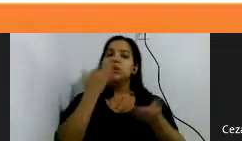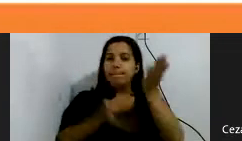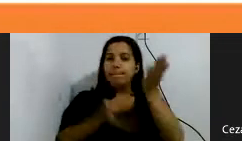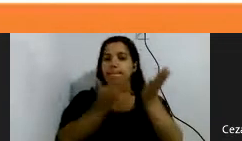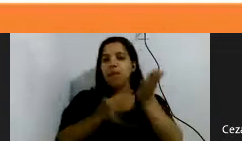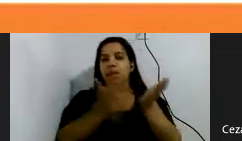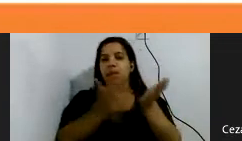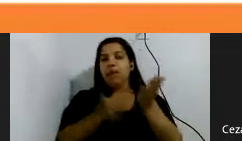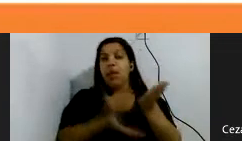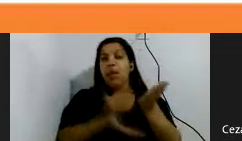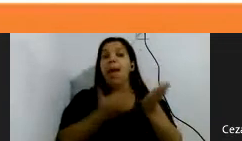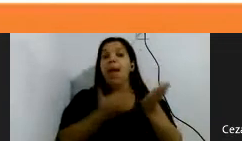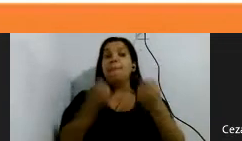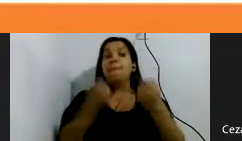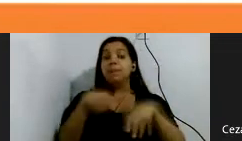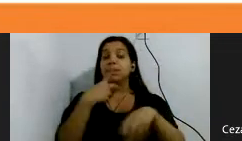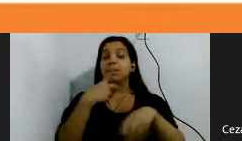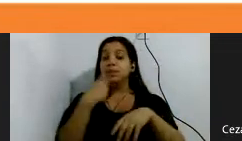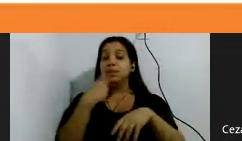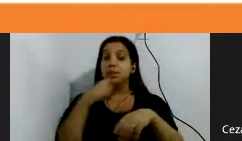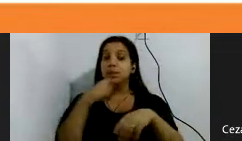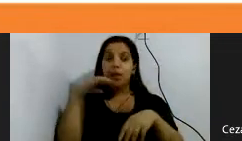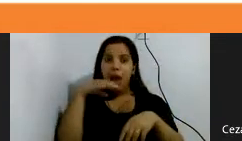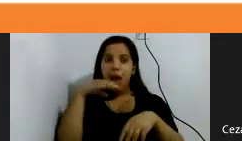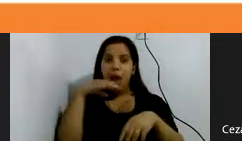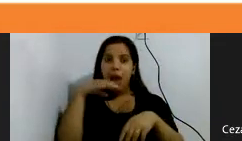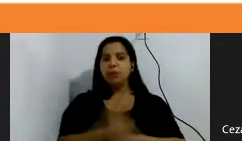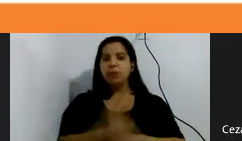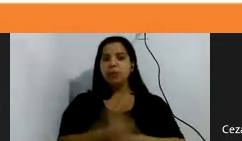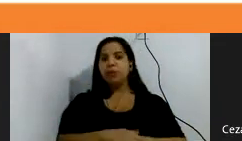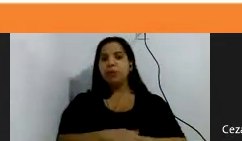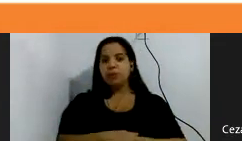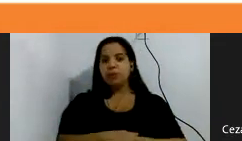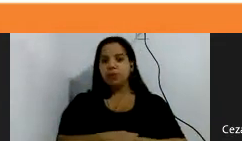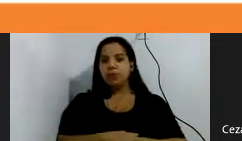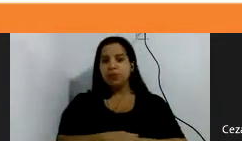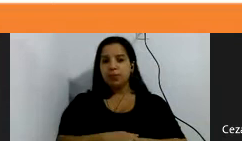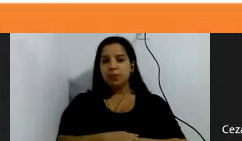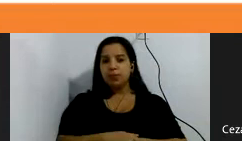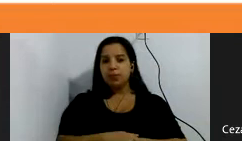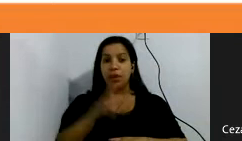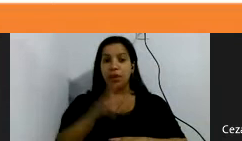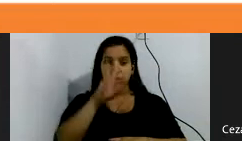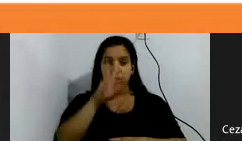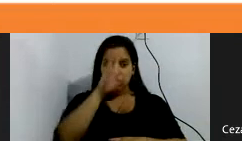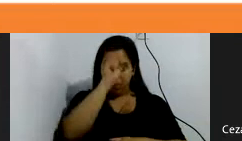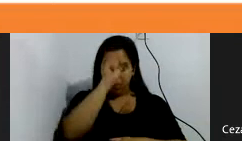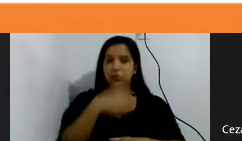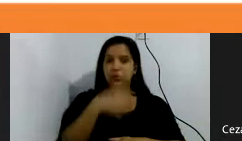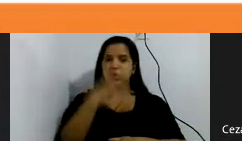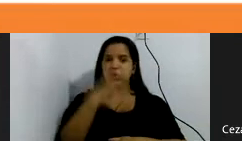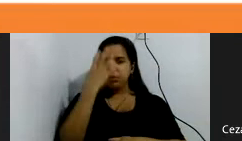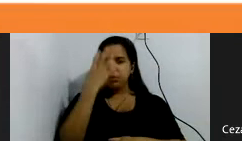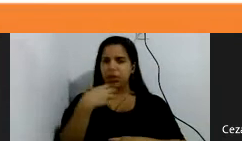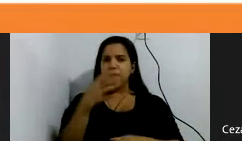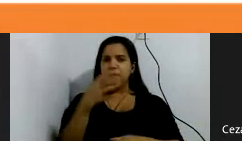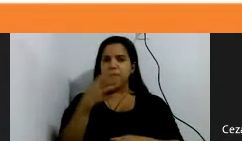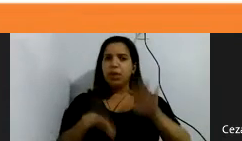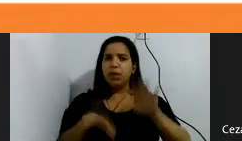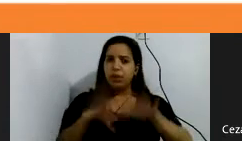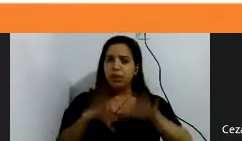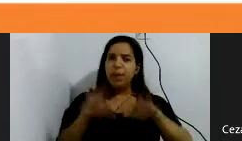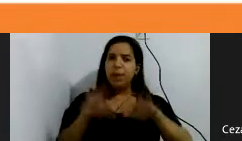e ele precisa de sangue imediatamente. Então, é um quadro agudo. Então, existem vários fatores